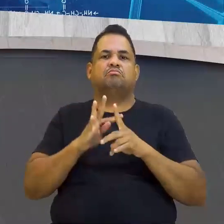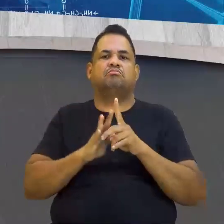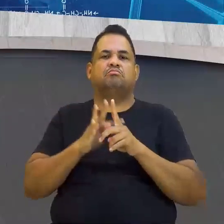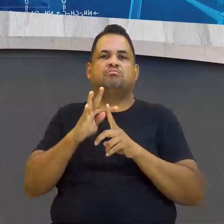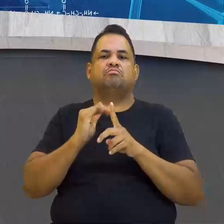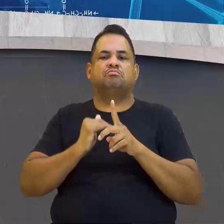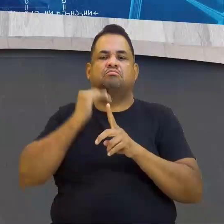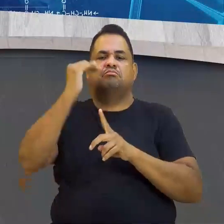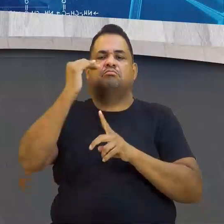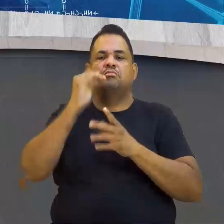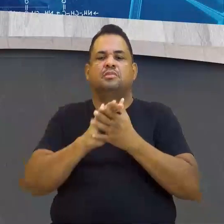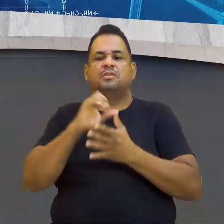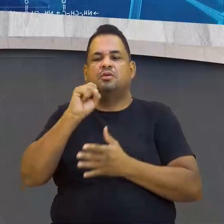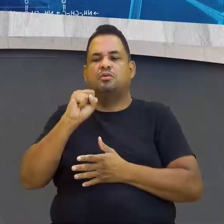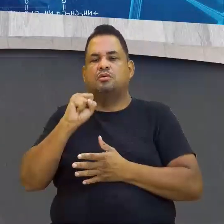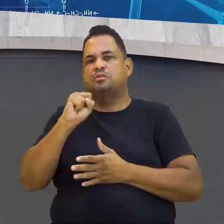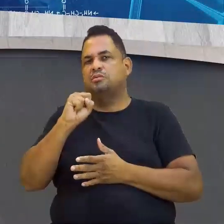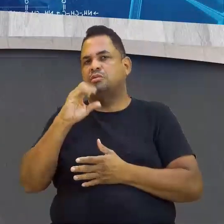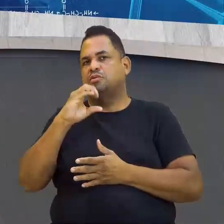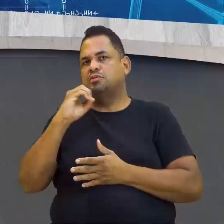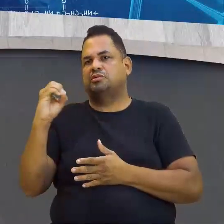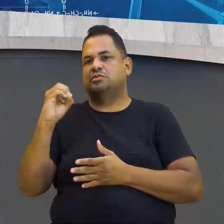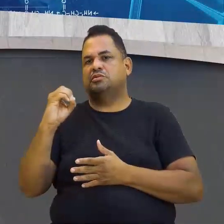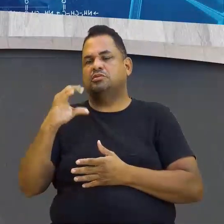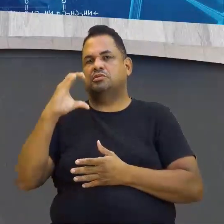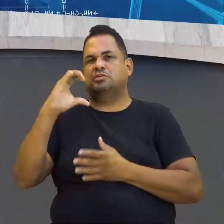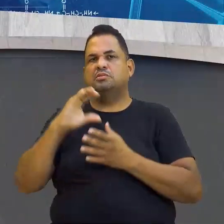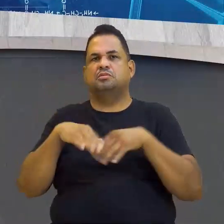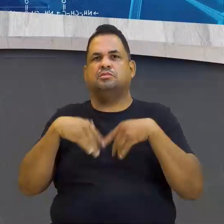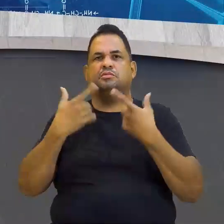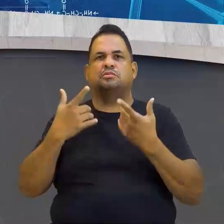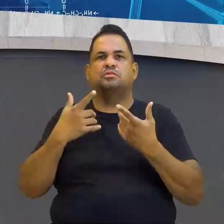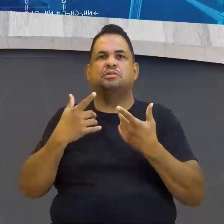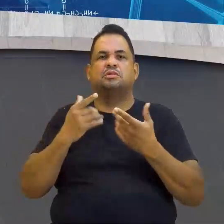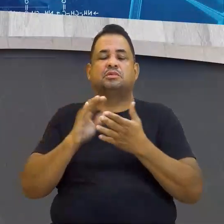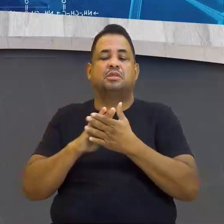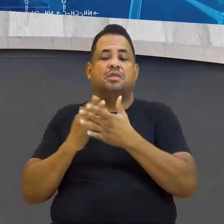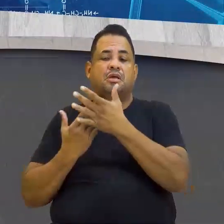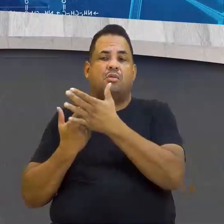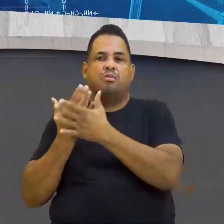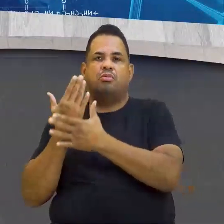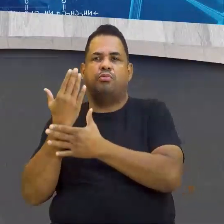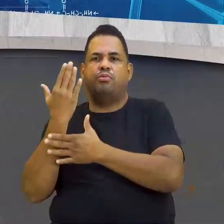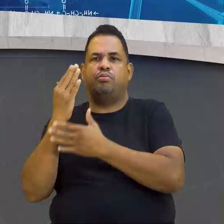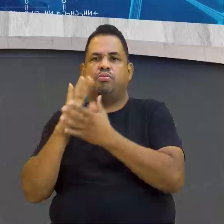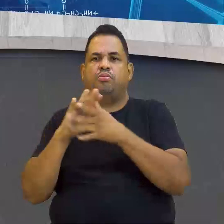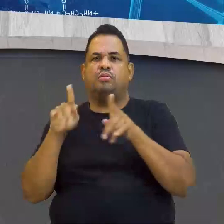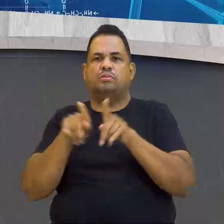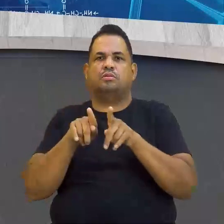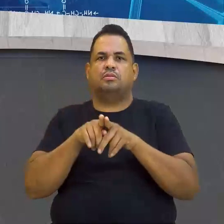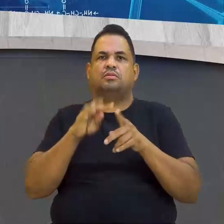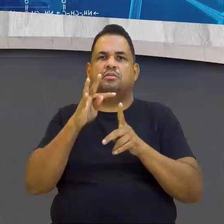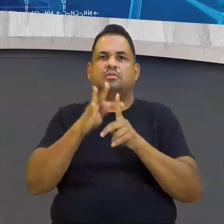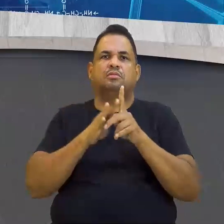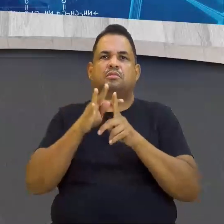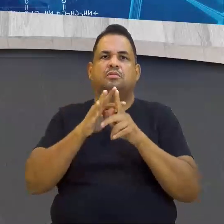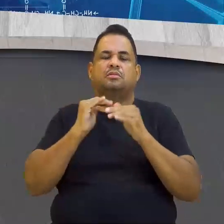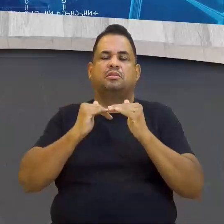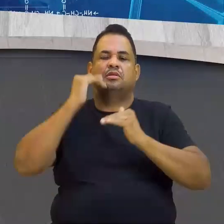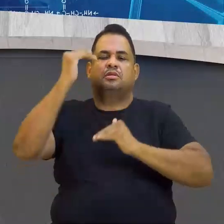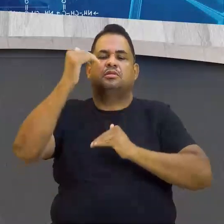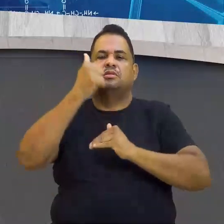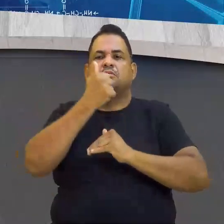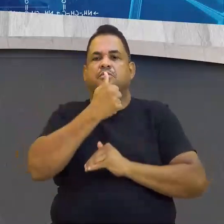acima de 800 graus Celsius. E para encontrar ele na fase gasosa, eu precisaria de uma temperatura acima de